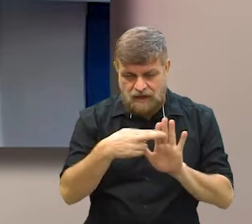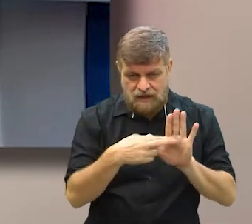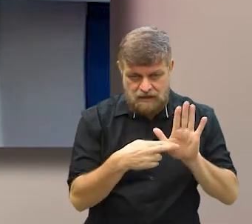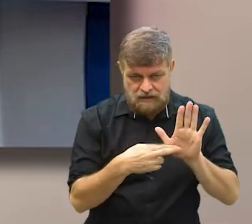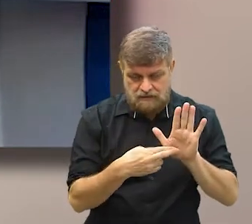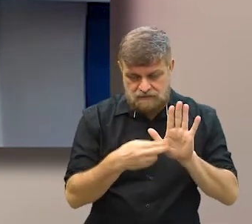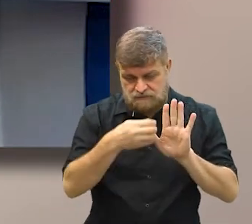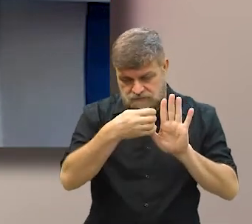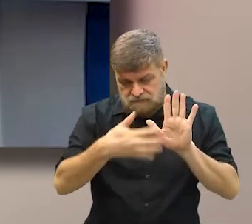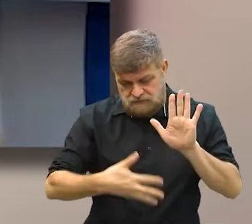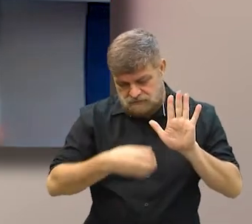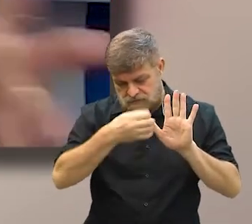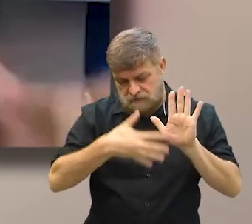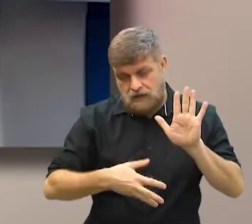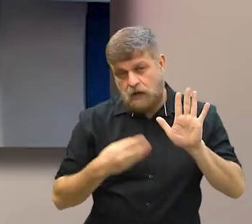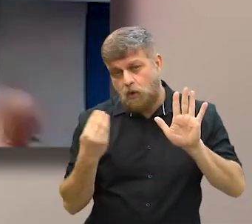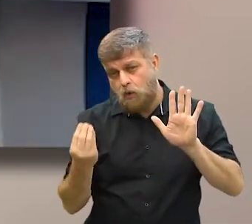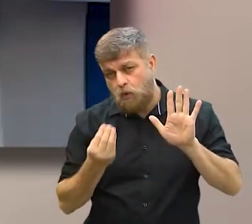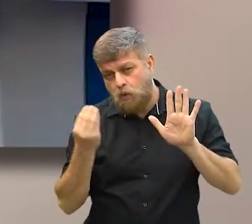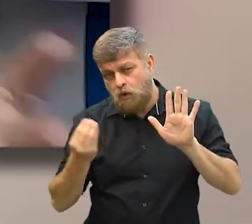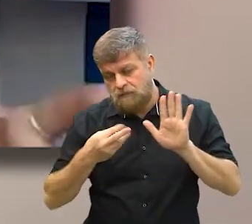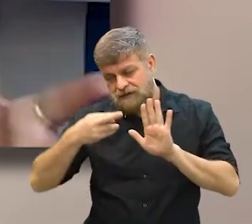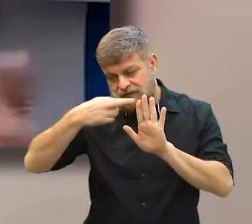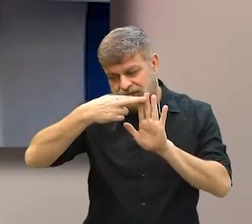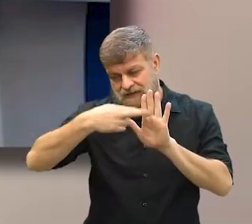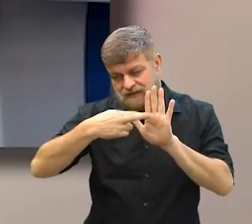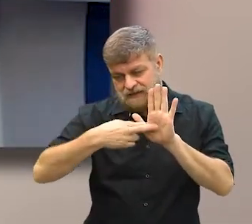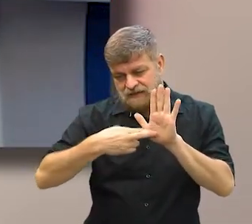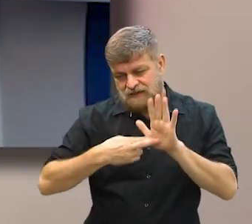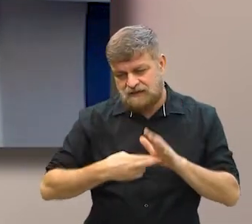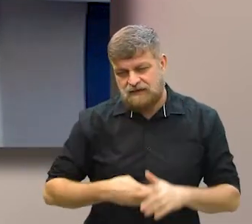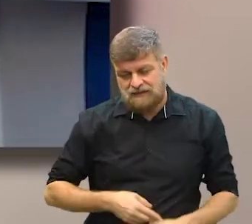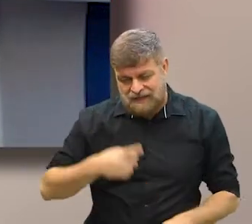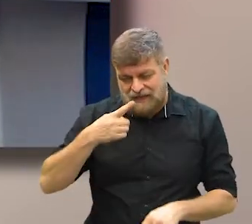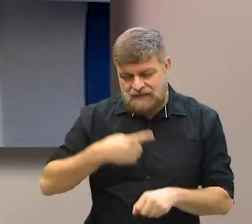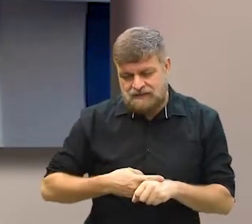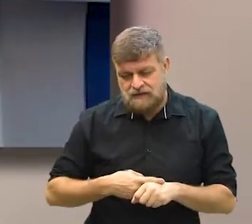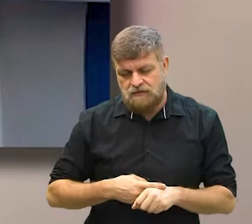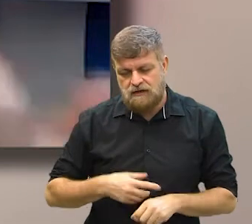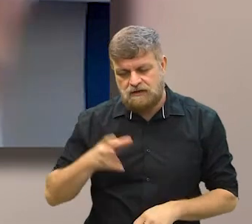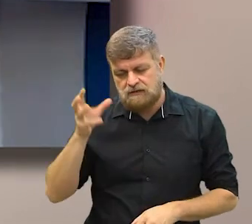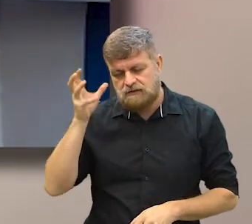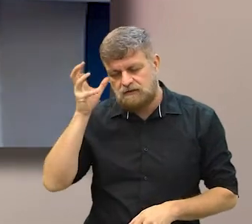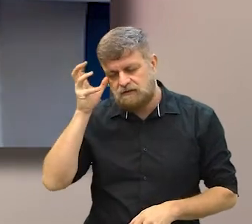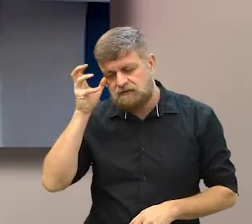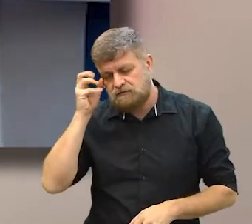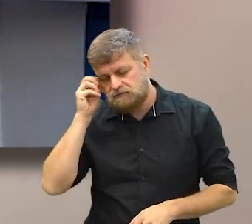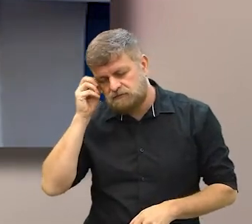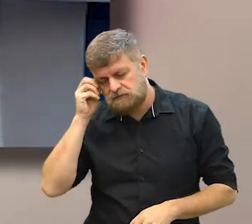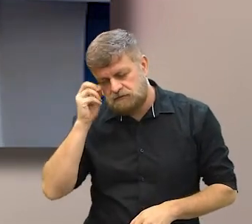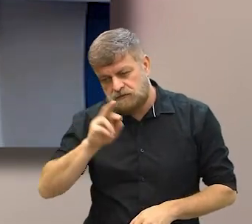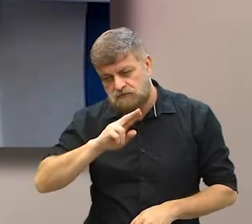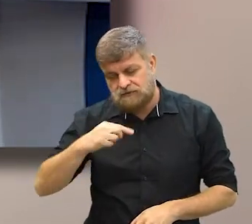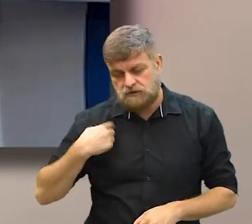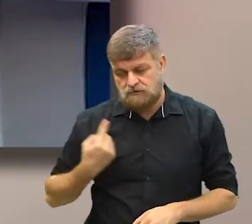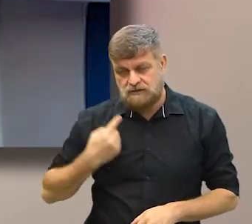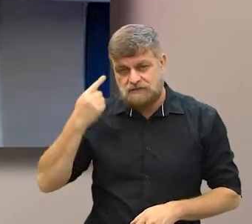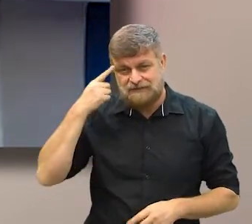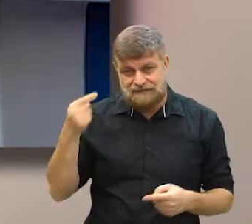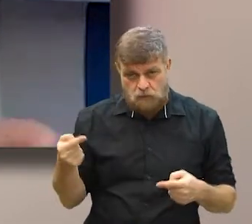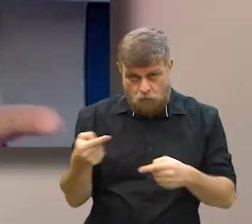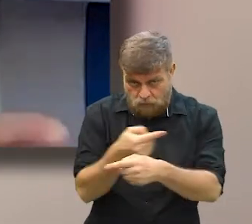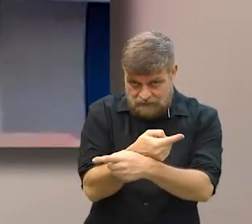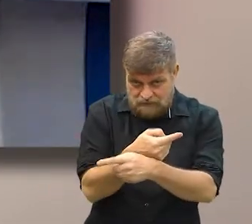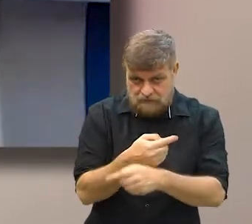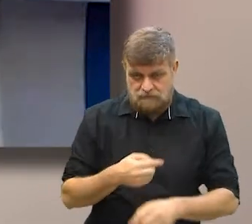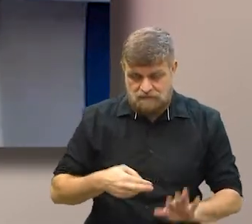descrevendo como que é o ritual da higiene do sono, que ao contrário do que a gente pensa, o